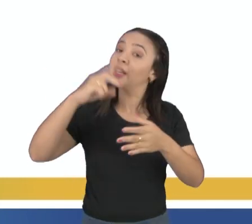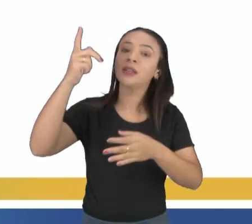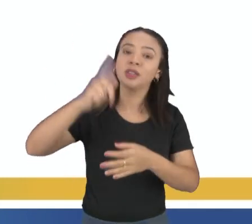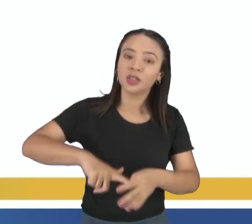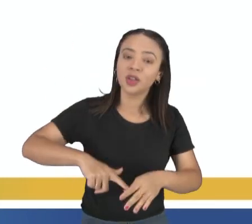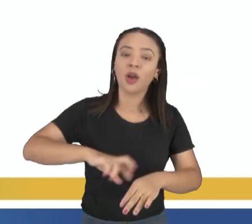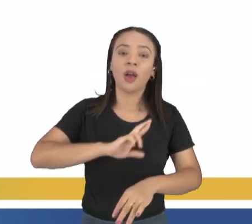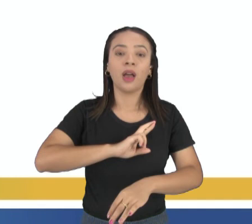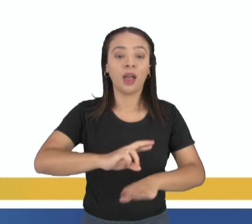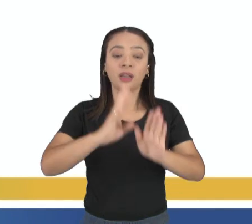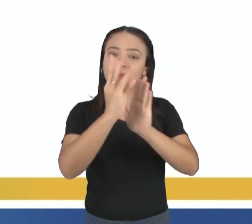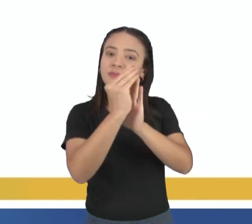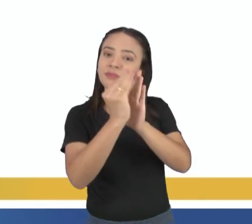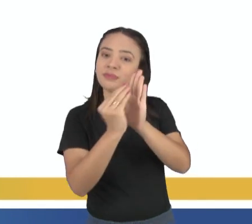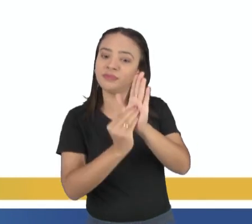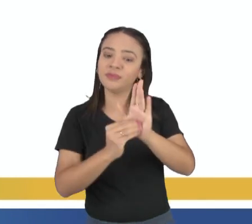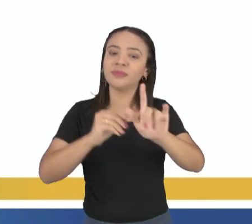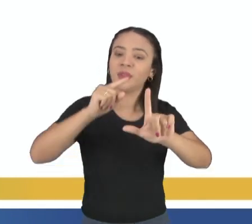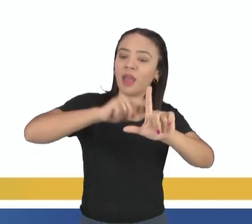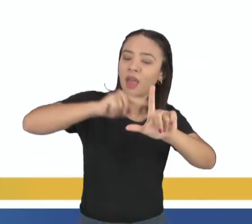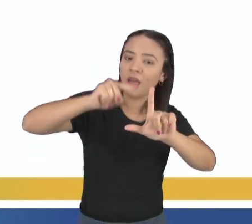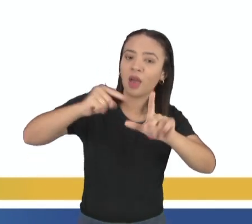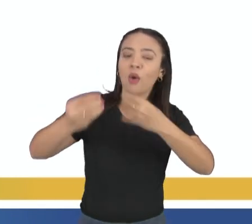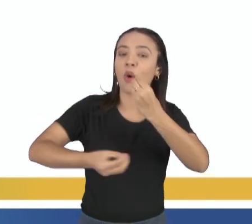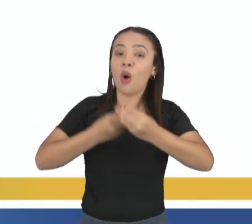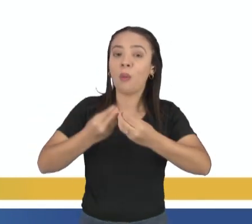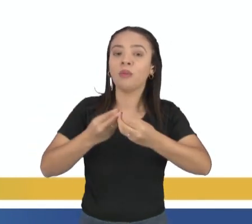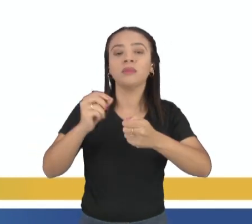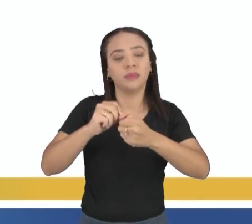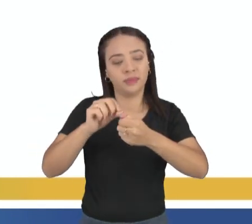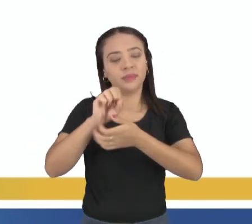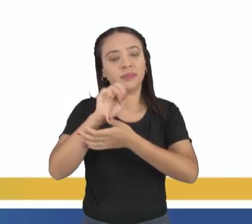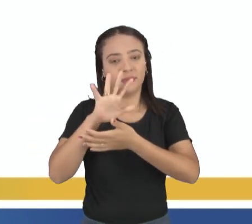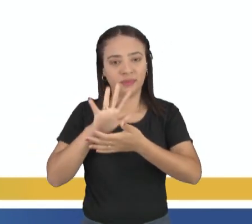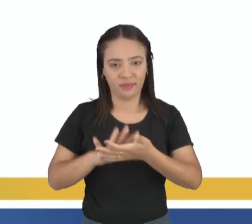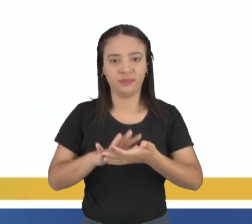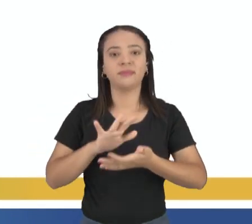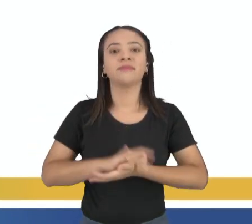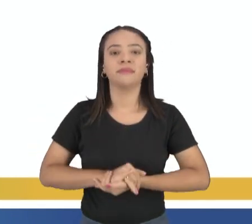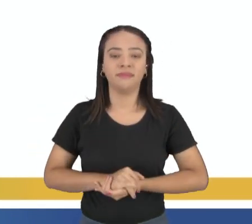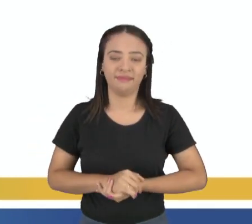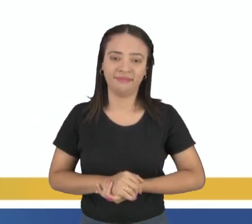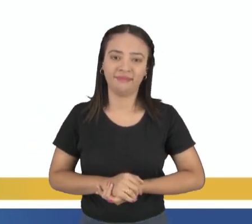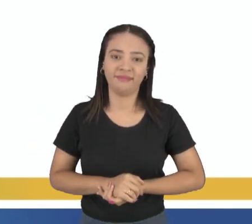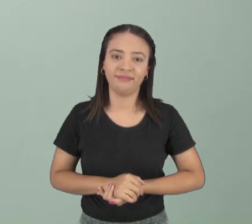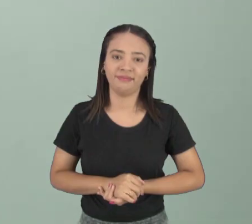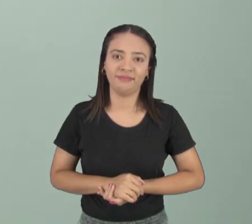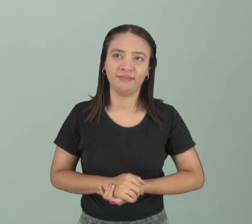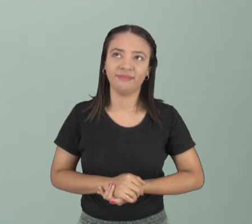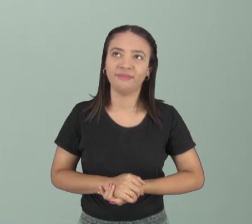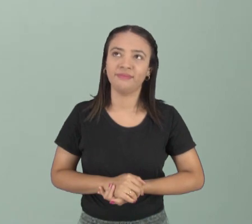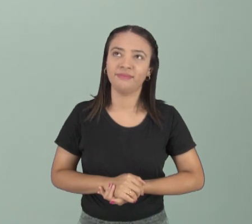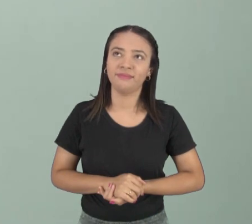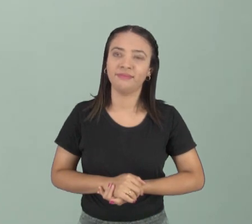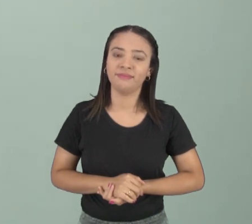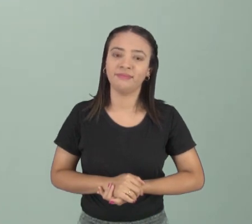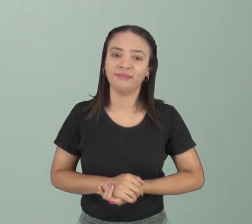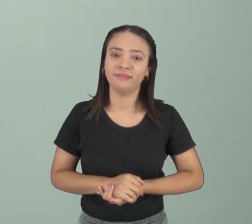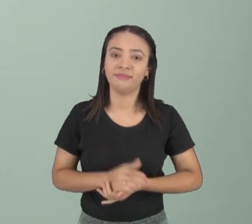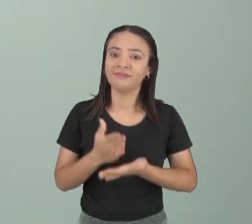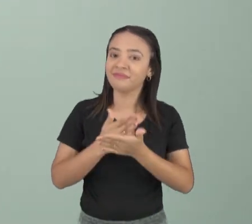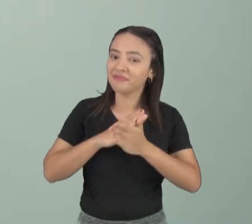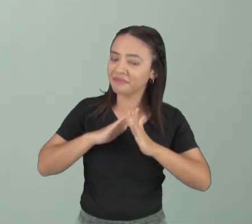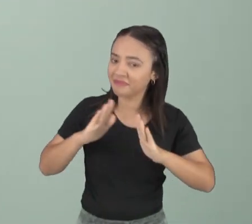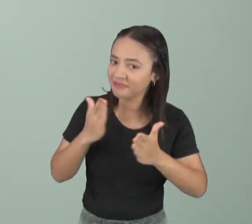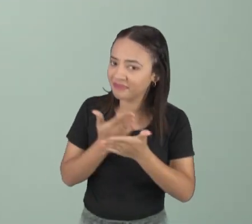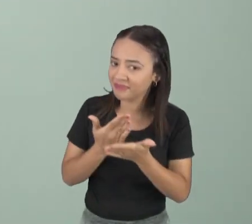a representação de dados em gráficos através da resolução de exercícios. Então, voltando aqui para mim, essa foi a nossa